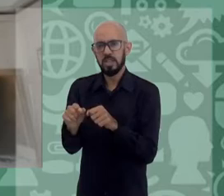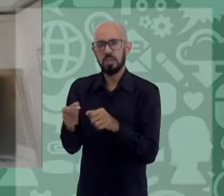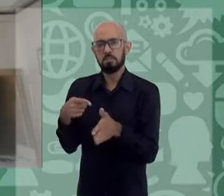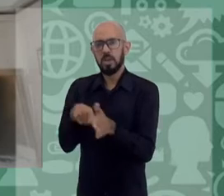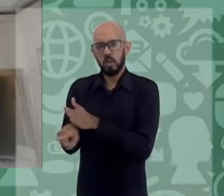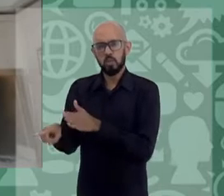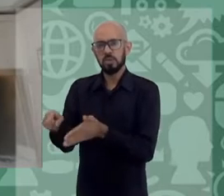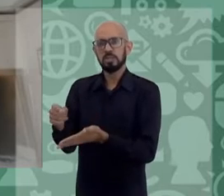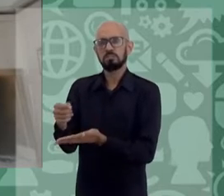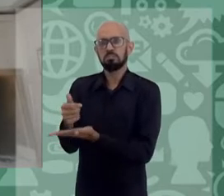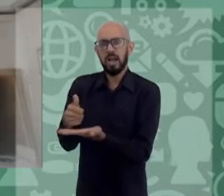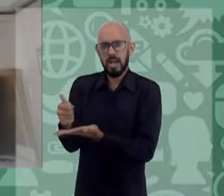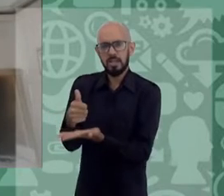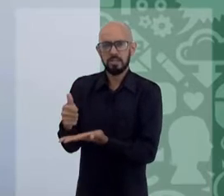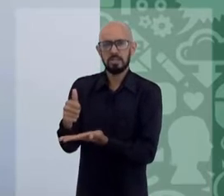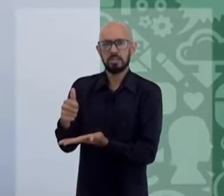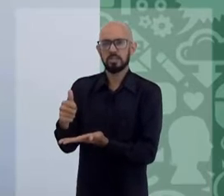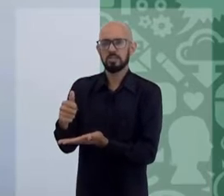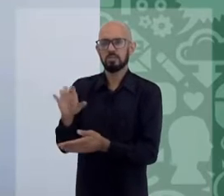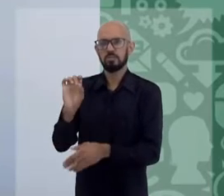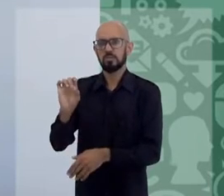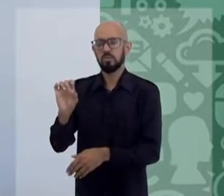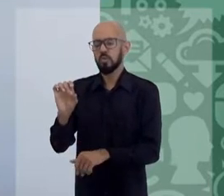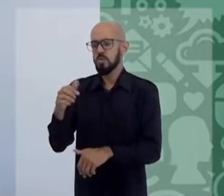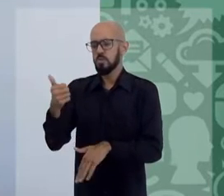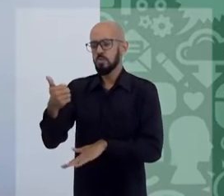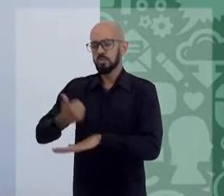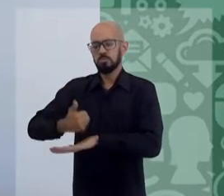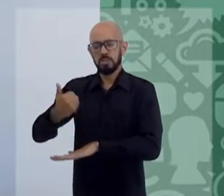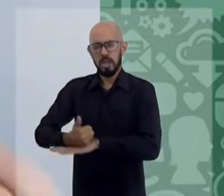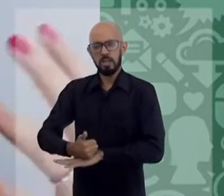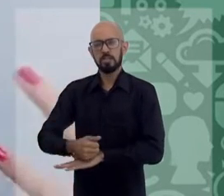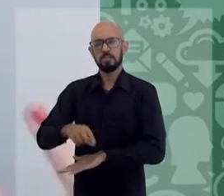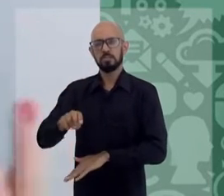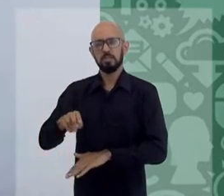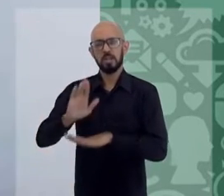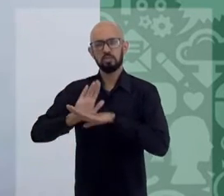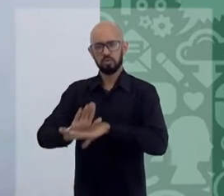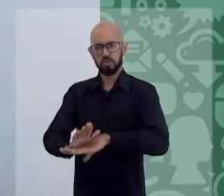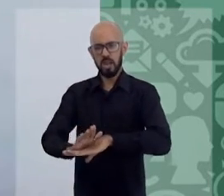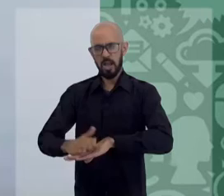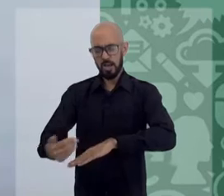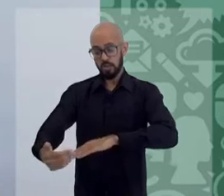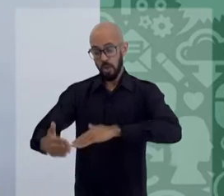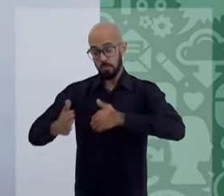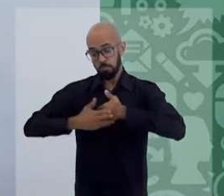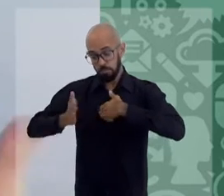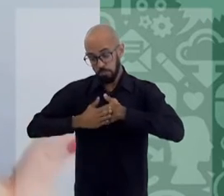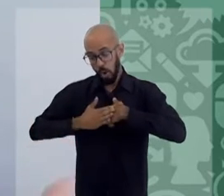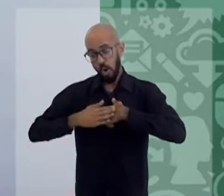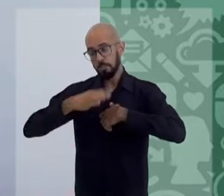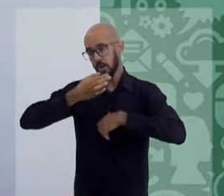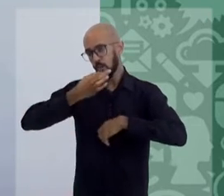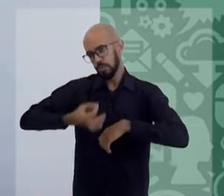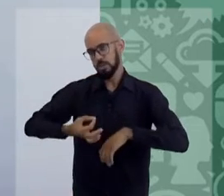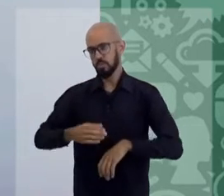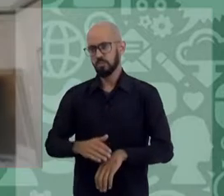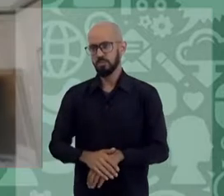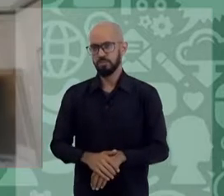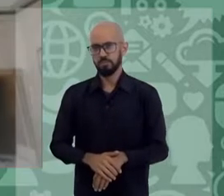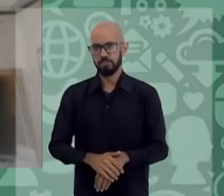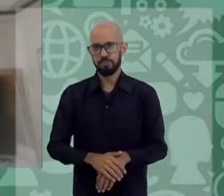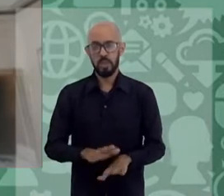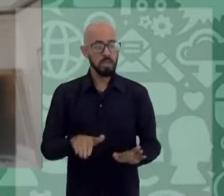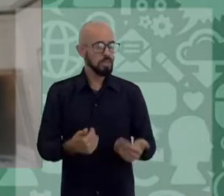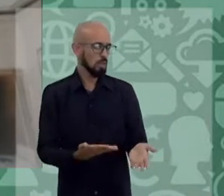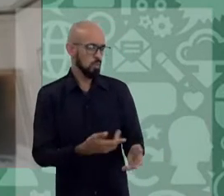sim, básicas, com especialistas e cientistas, para ajudarem aí na formação própria, né? Da sua opinião própria.